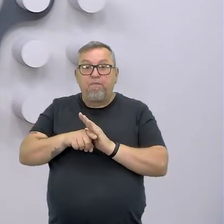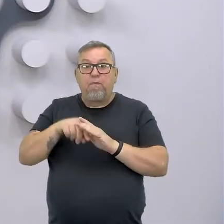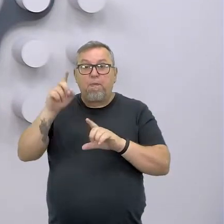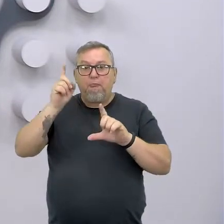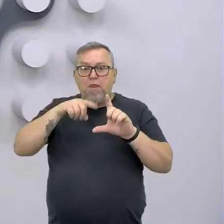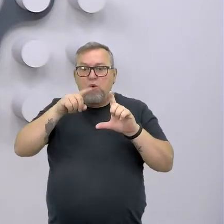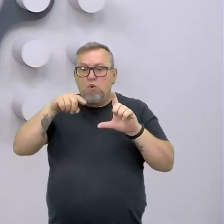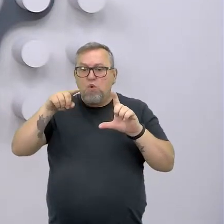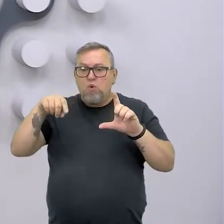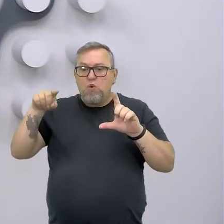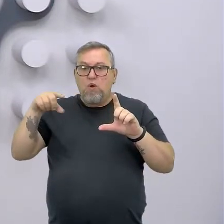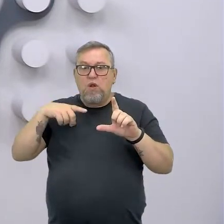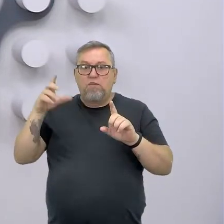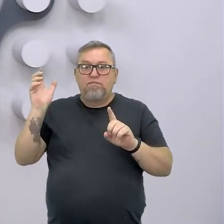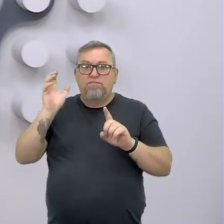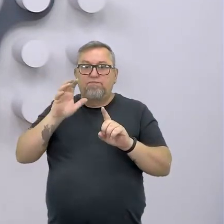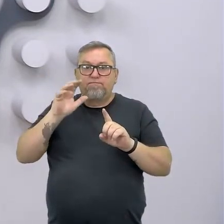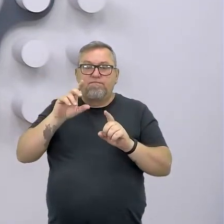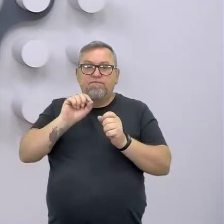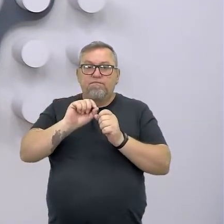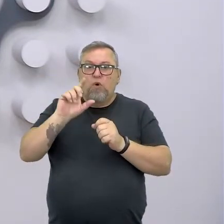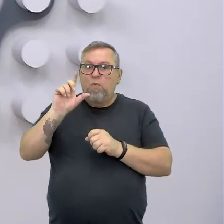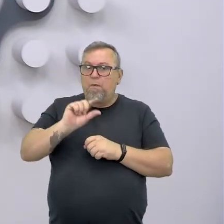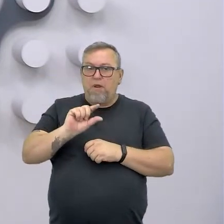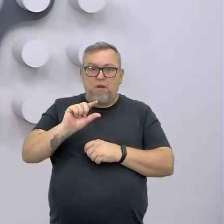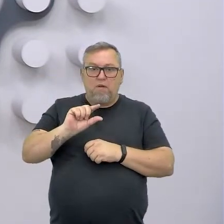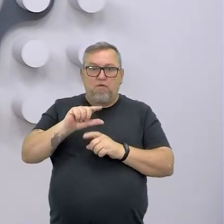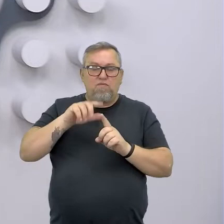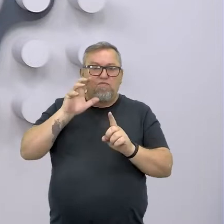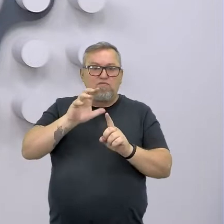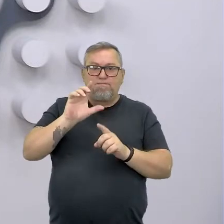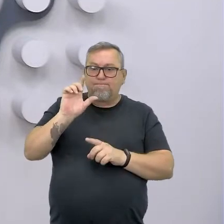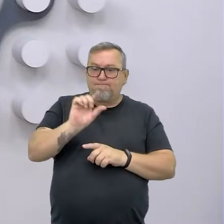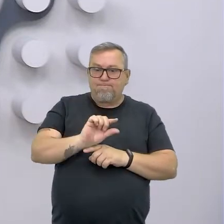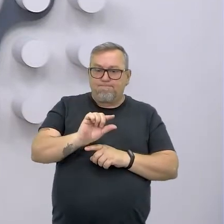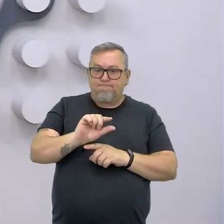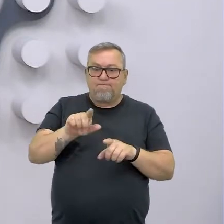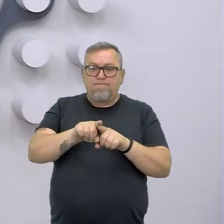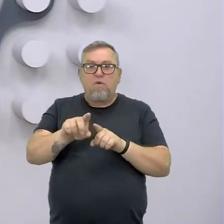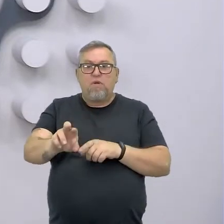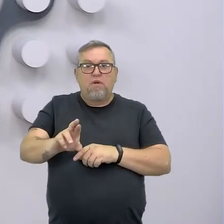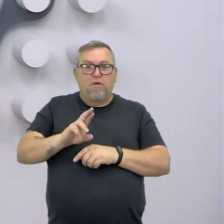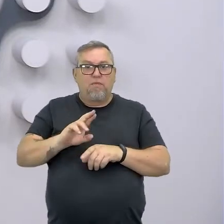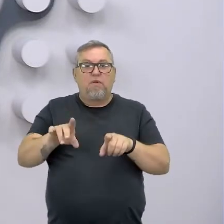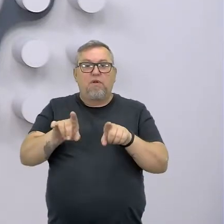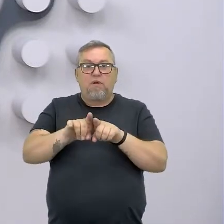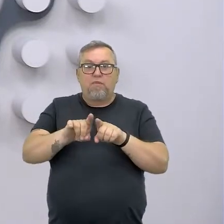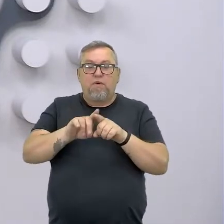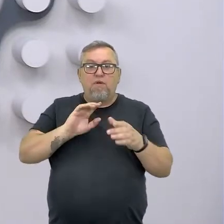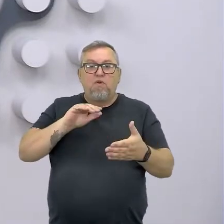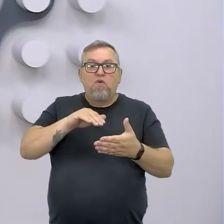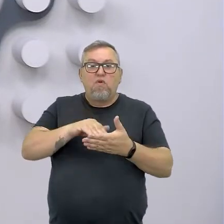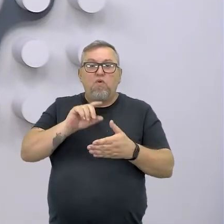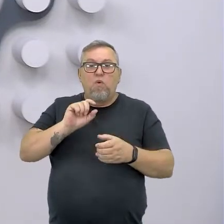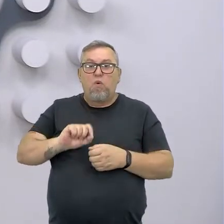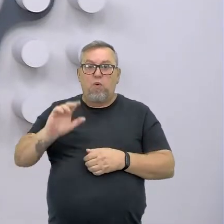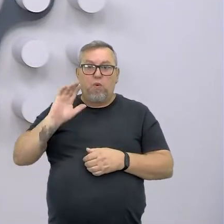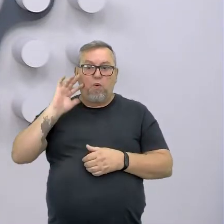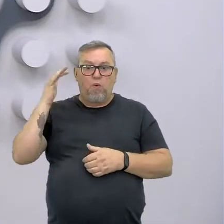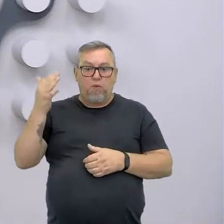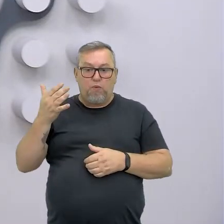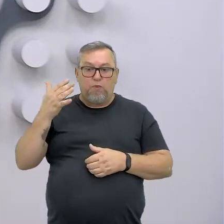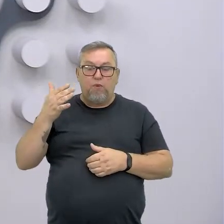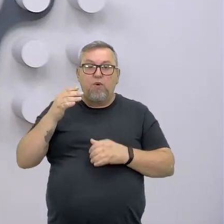deveria interferir o menos possível na resposta. E, no fim das contas,